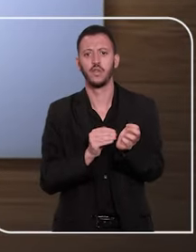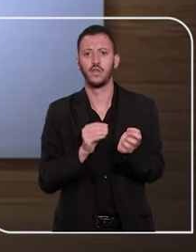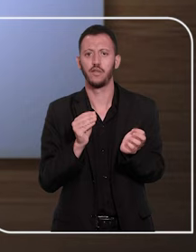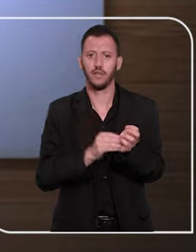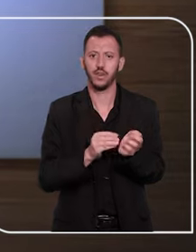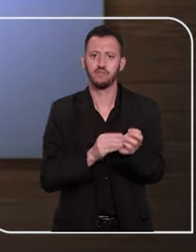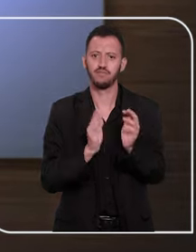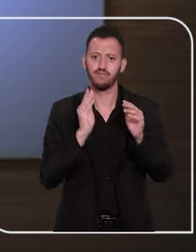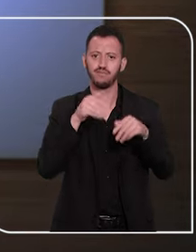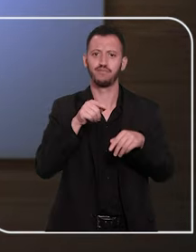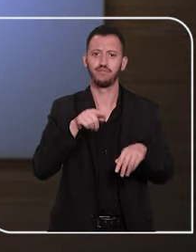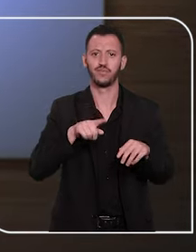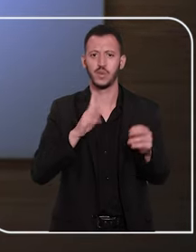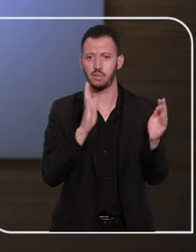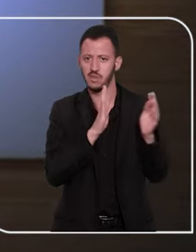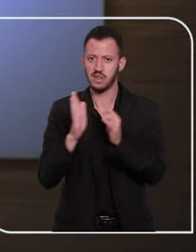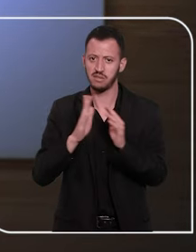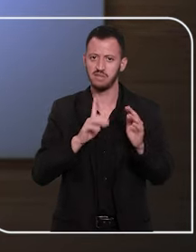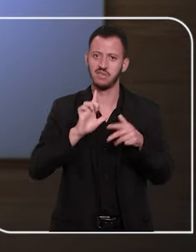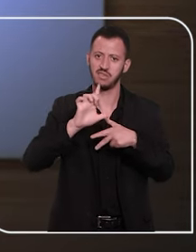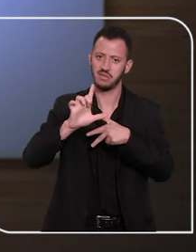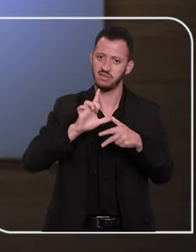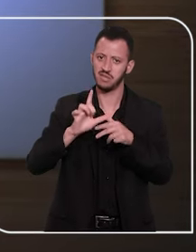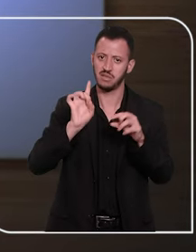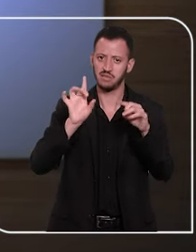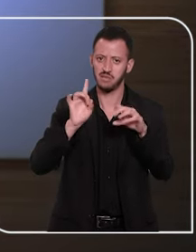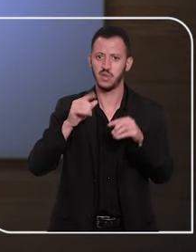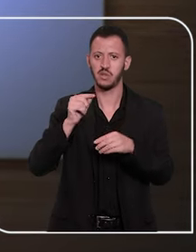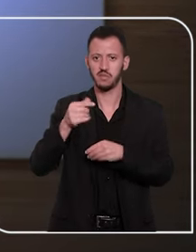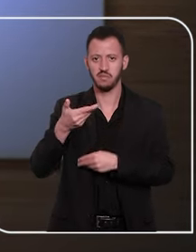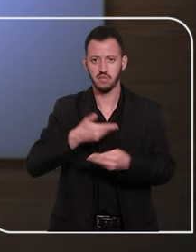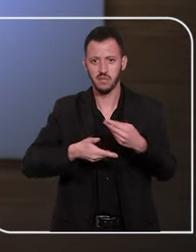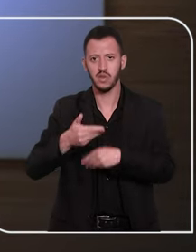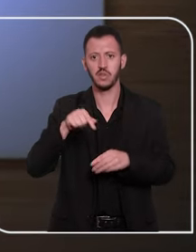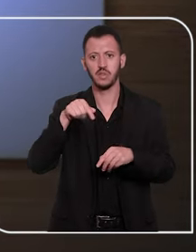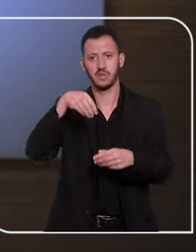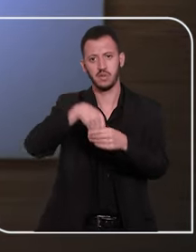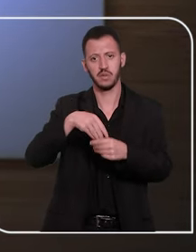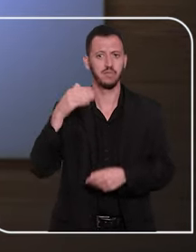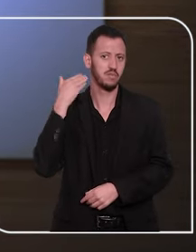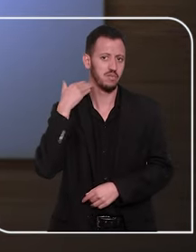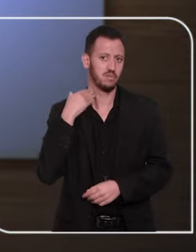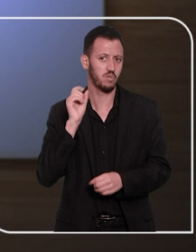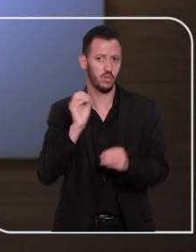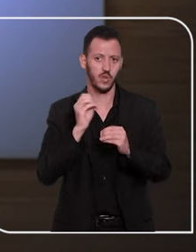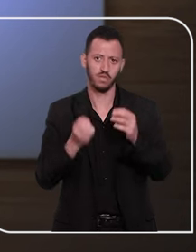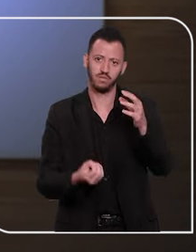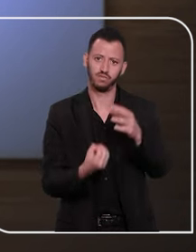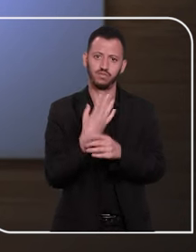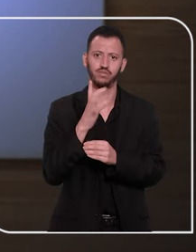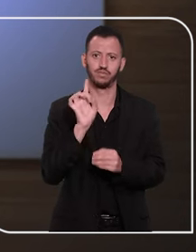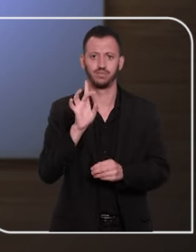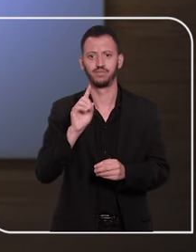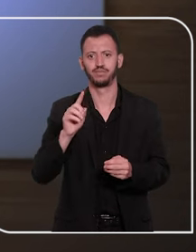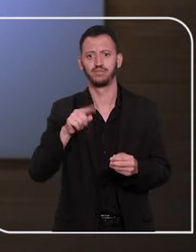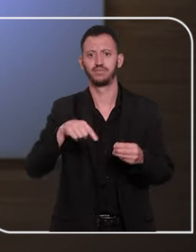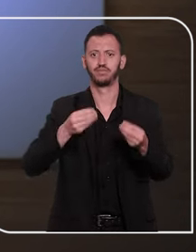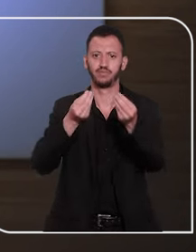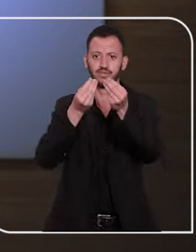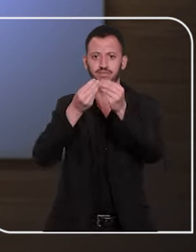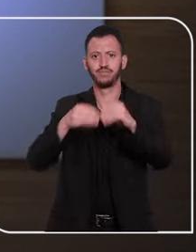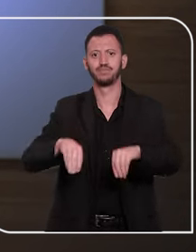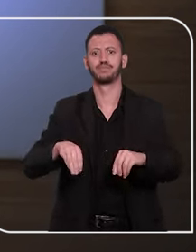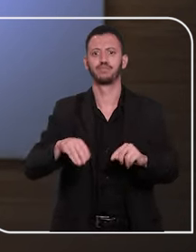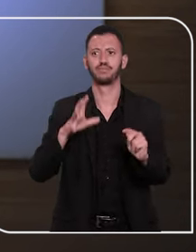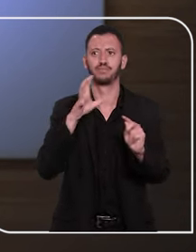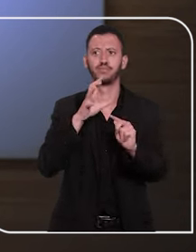simples descumprimento do prazo estabelecido em legislação específica para a prestação de serviço bancário não gera por si só